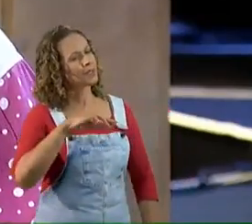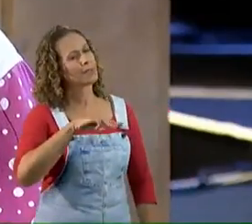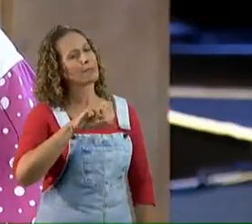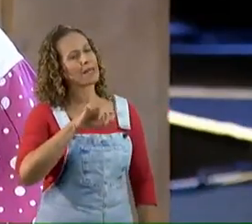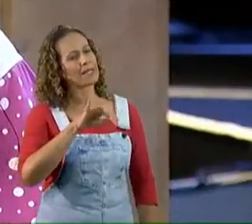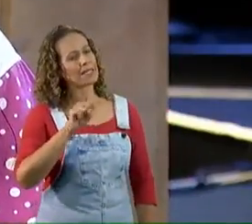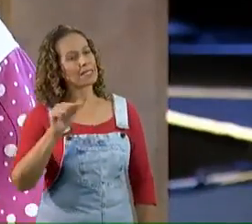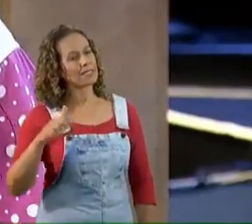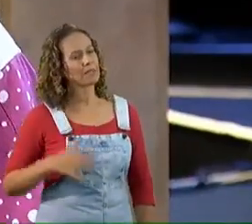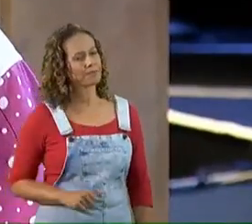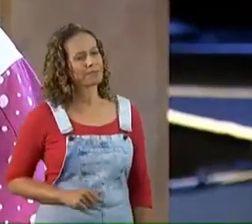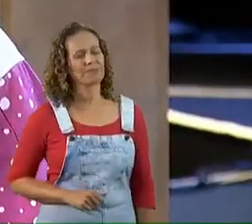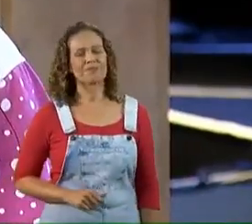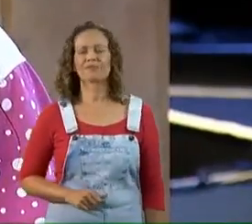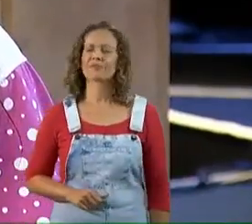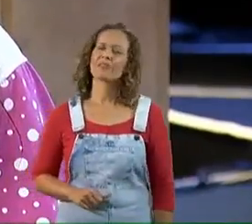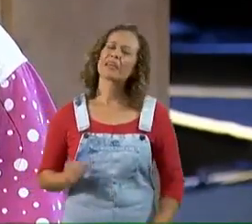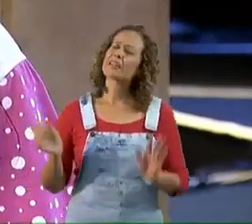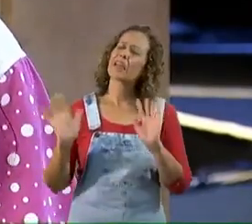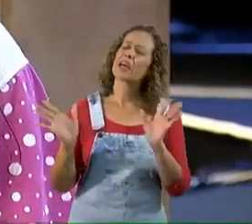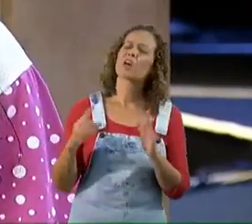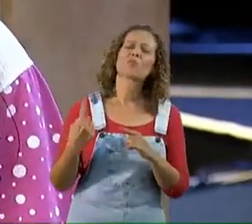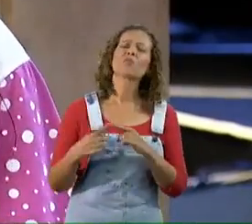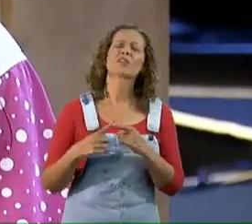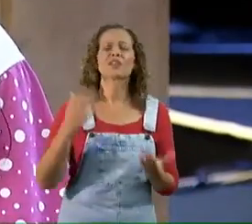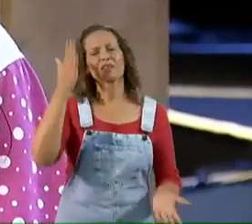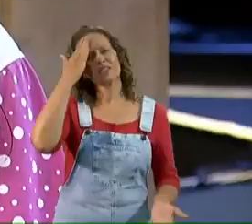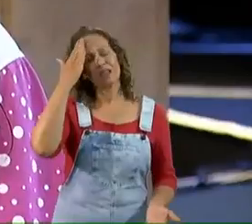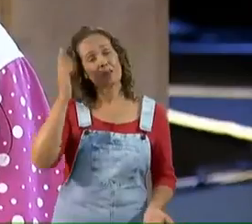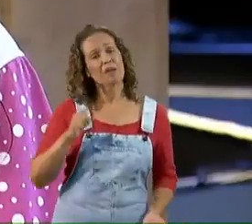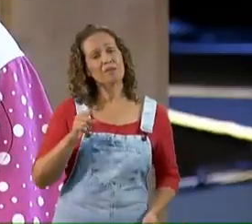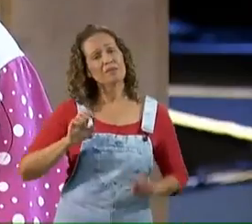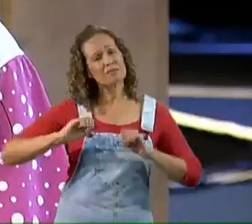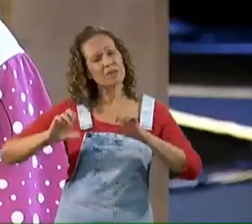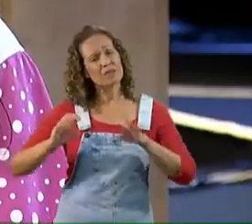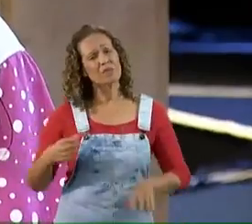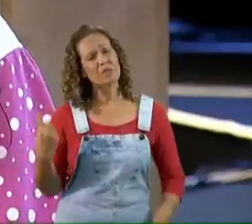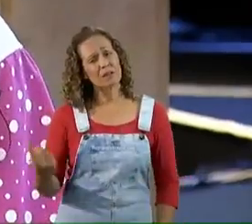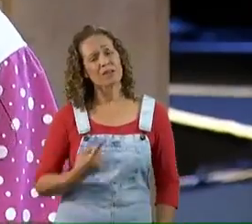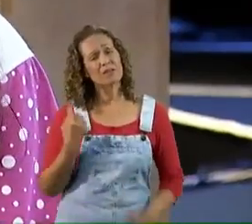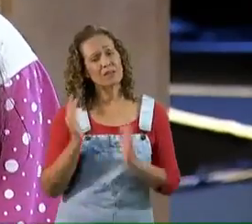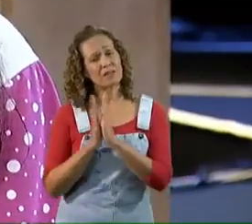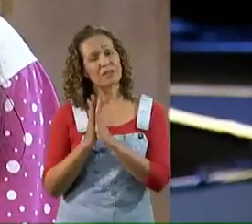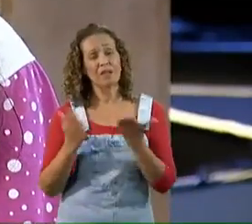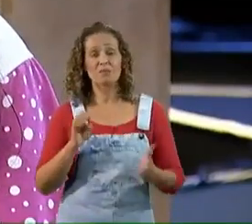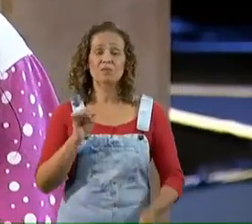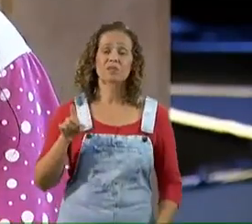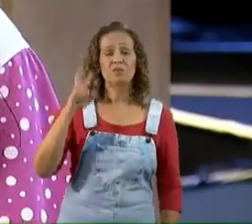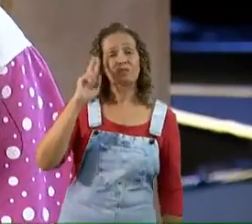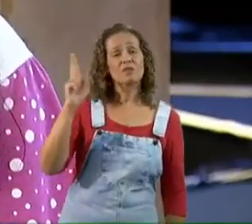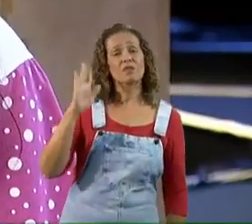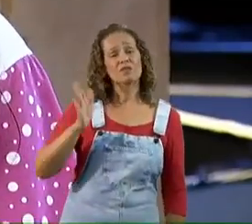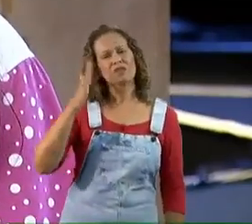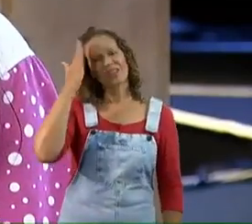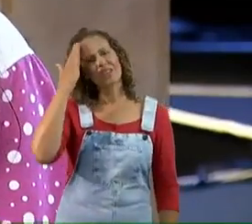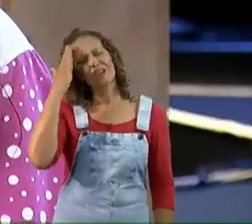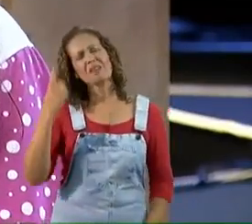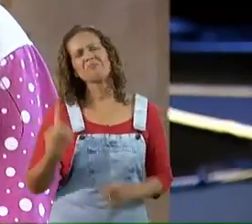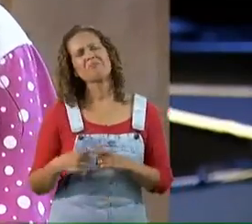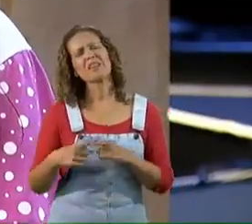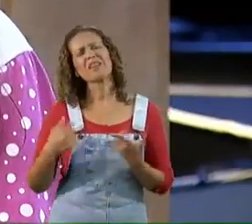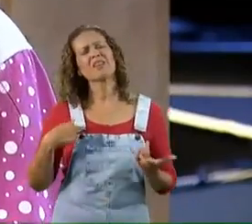Olha, Deus, não tem por que eu saber. Não foi o senhor que ensinou essa oração pra gente? Se o senhor já sabe, não tem por que eu